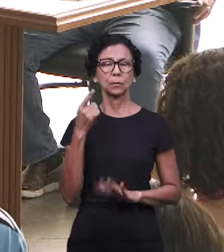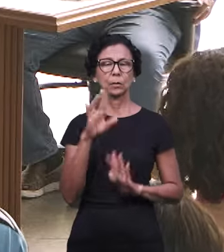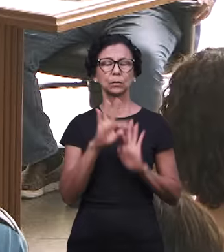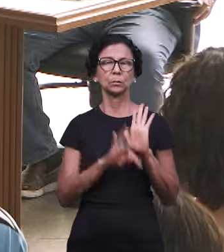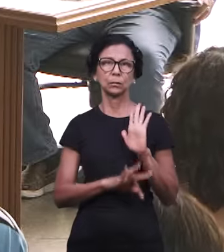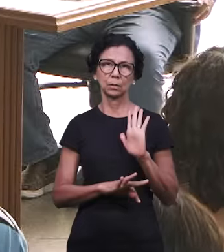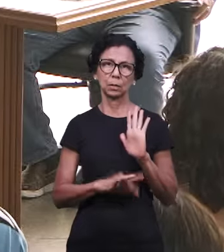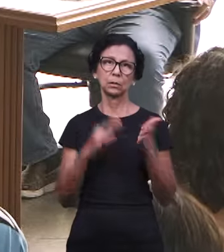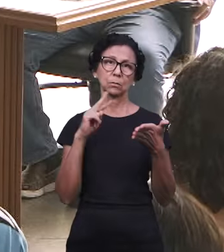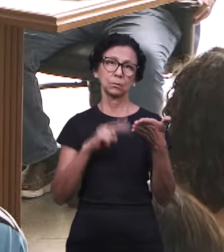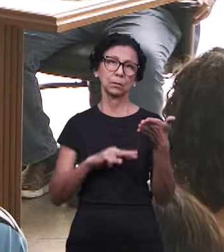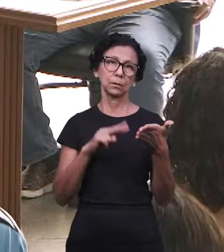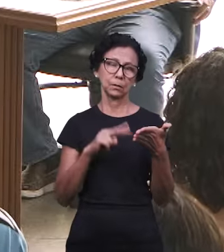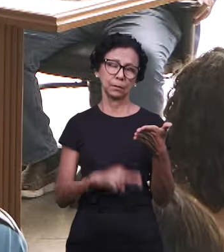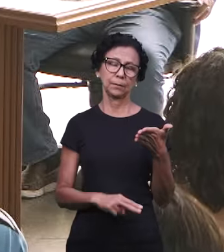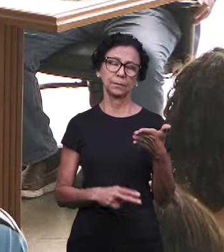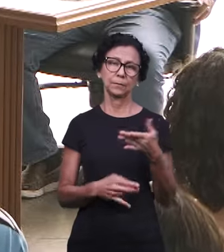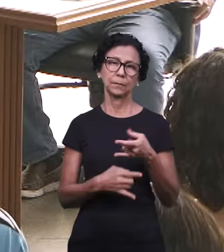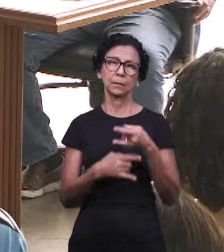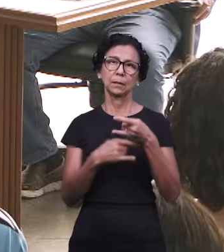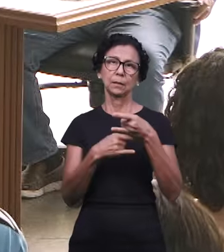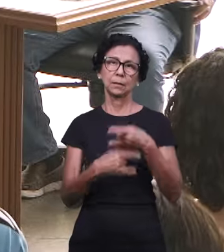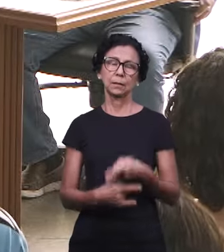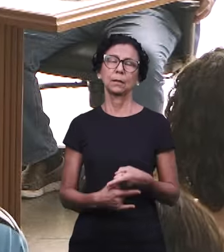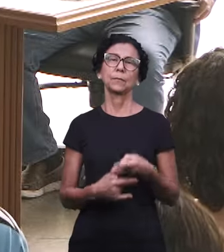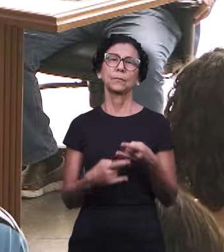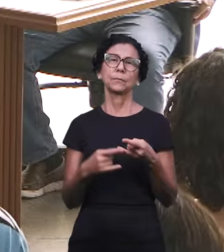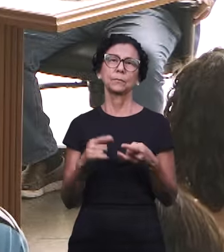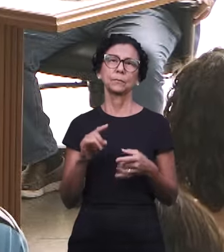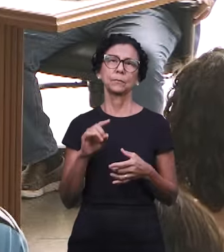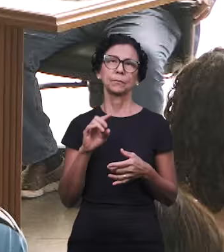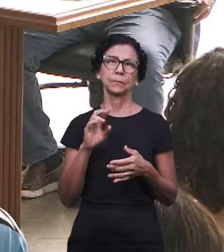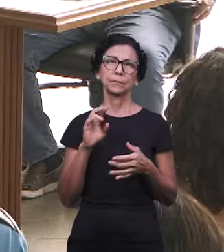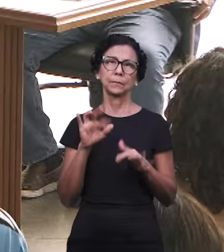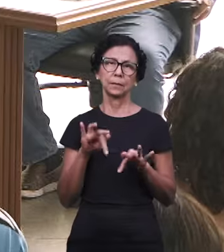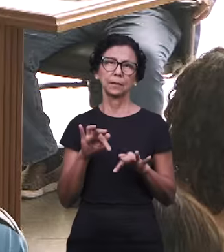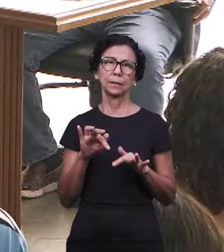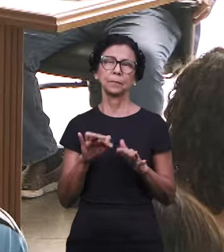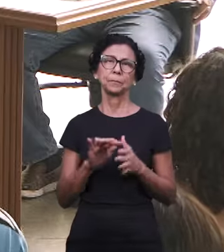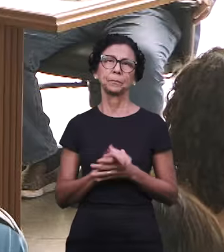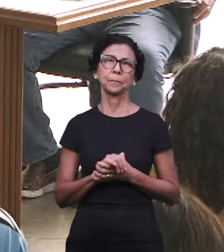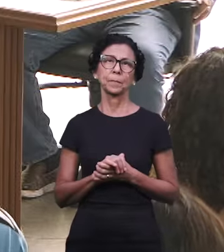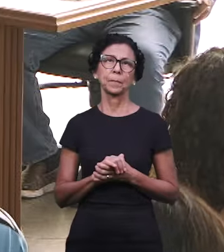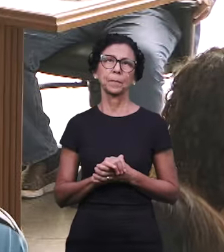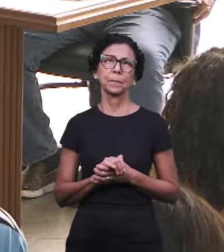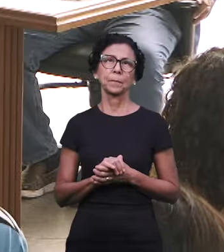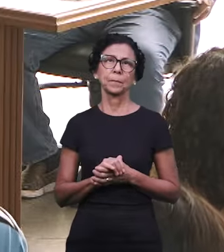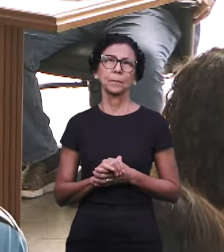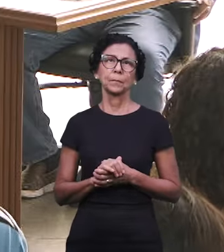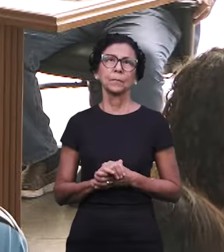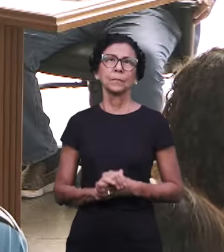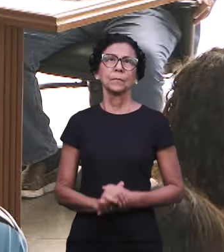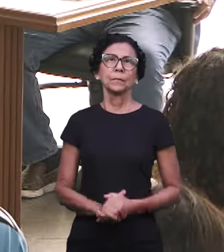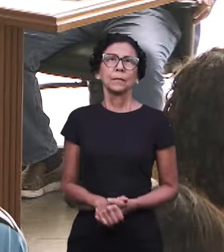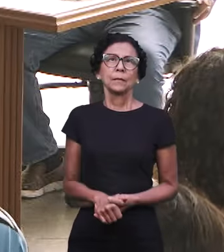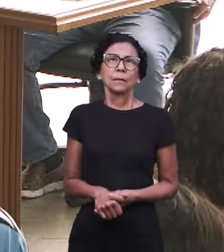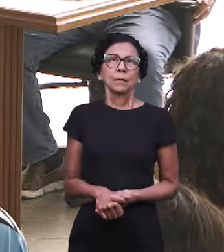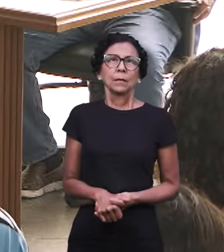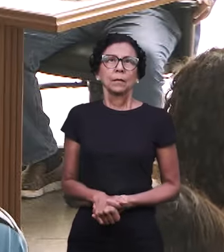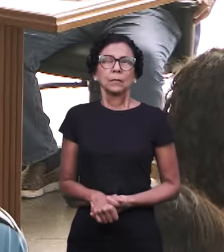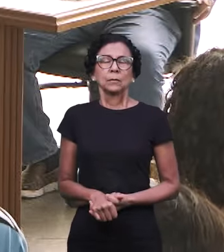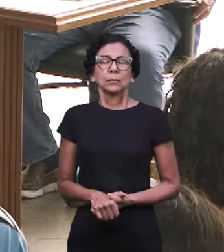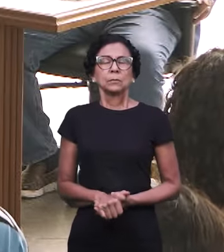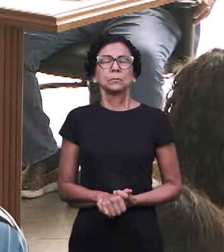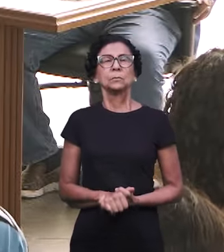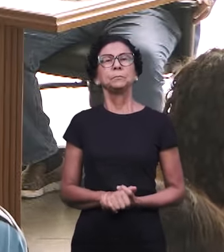que nós estaremos encerrando esta live na leitura desse texto bíblico. Nós temos que fazer